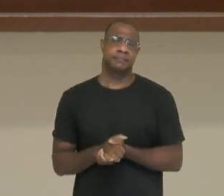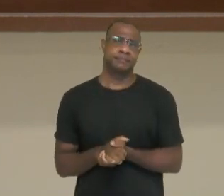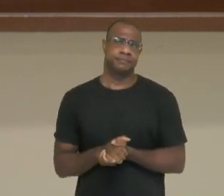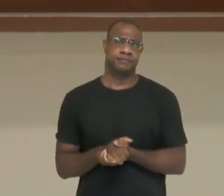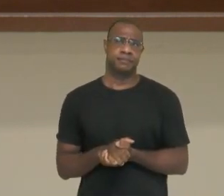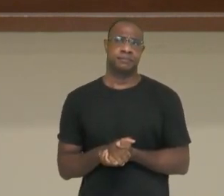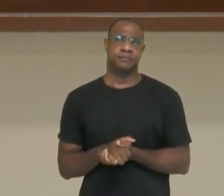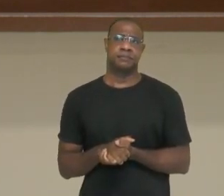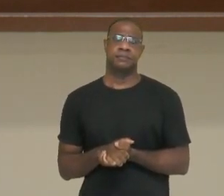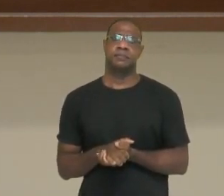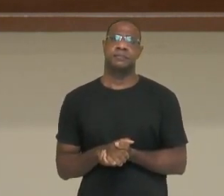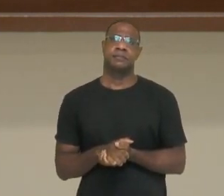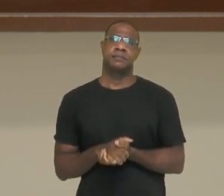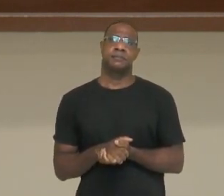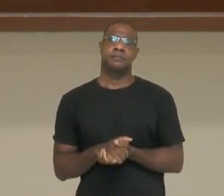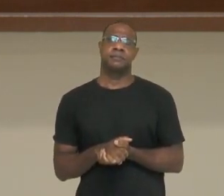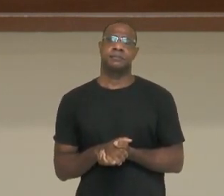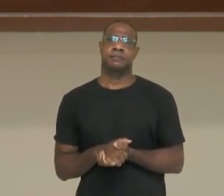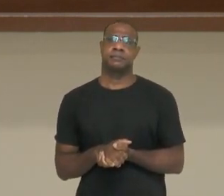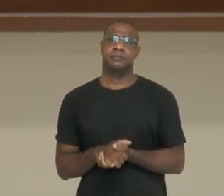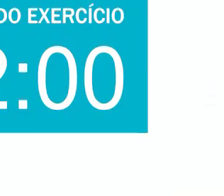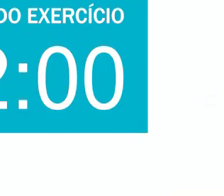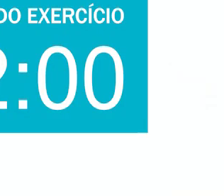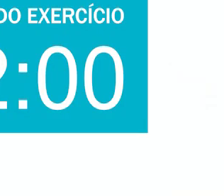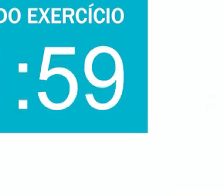combinado? Faz aí que eu volto a seguir.